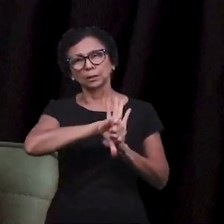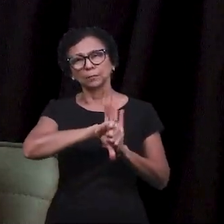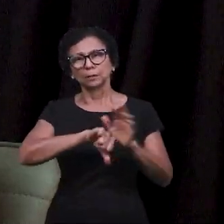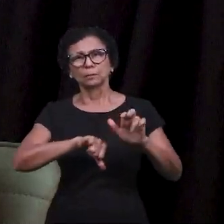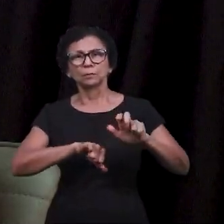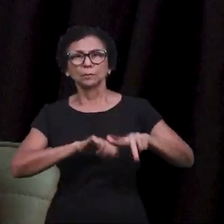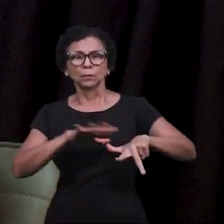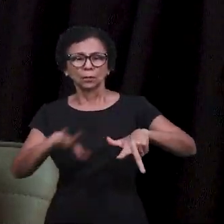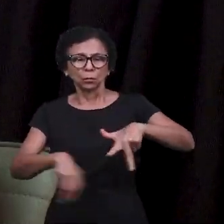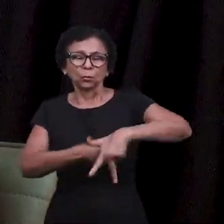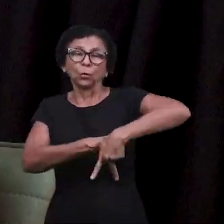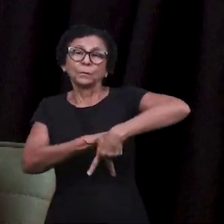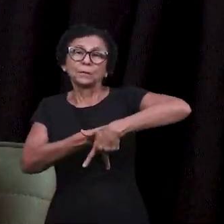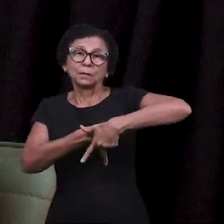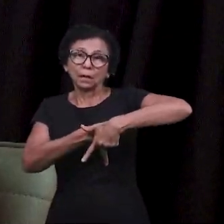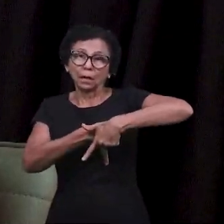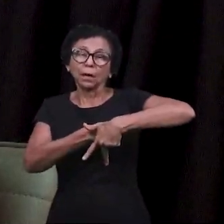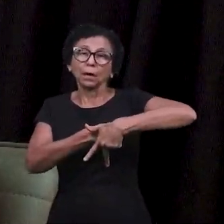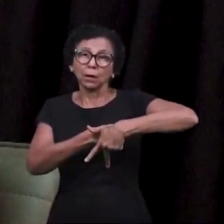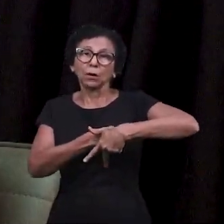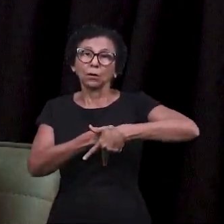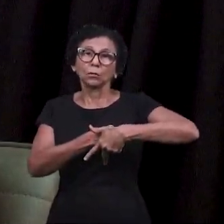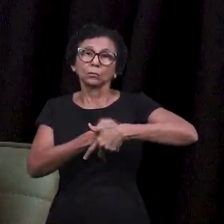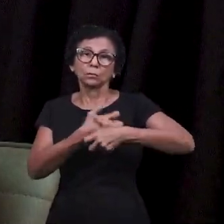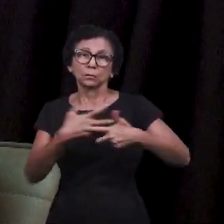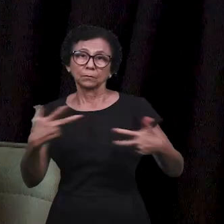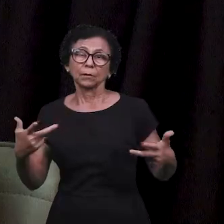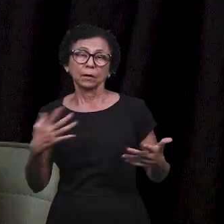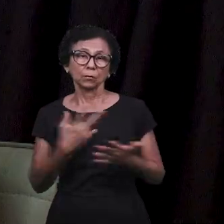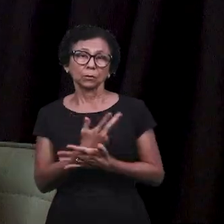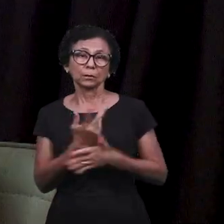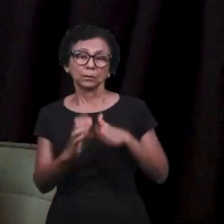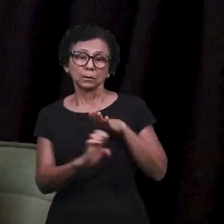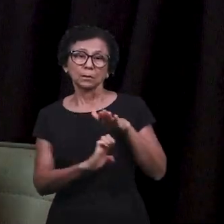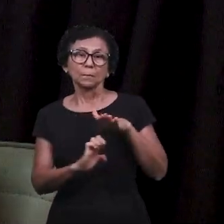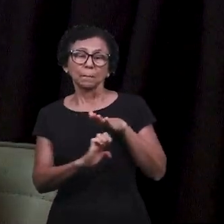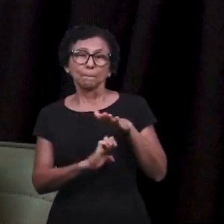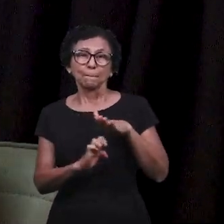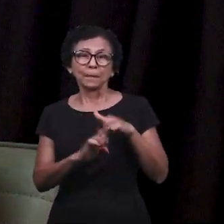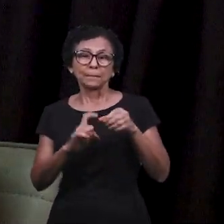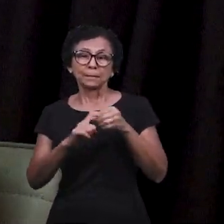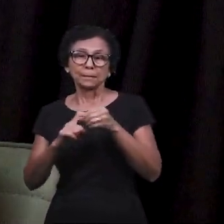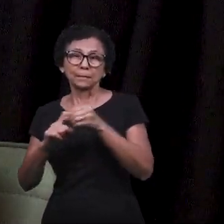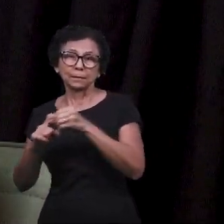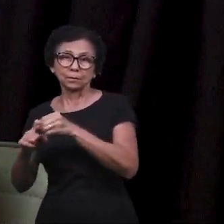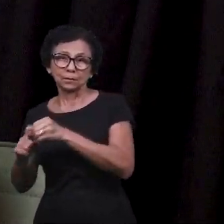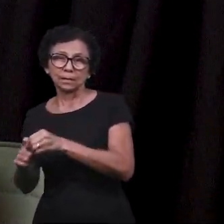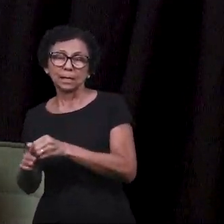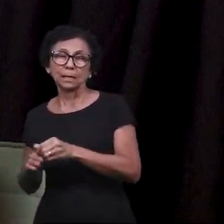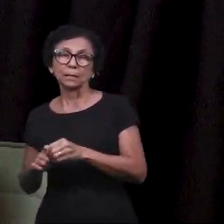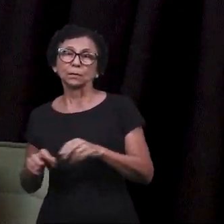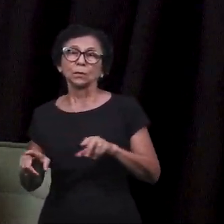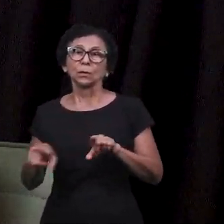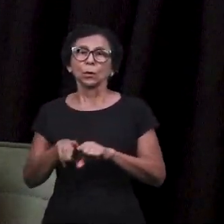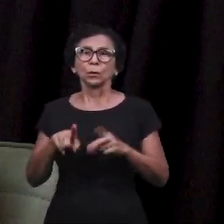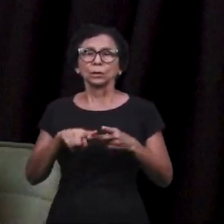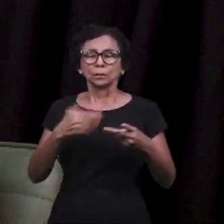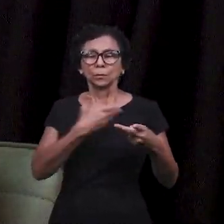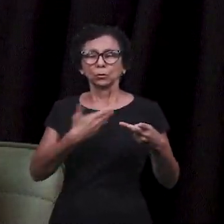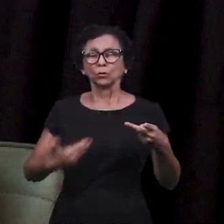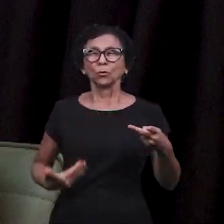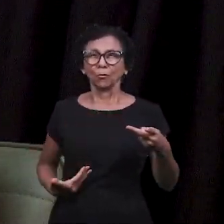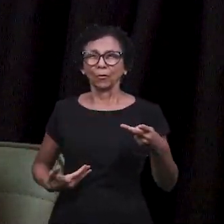né? Há muitos casos de corrupção ativa, empresas que prestam serviços ou que licitam junto a órgãos públicos,